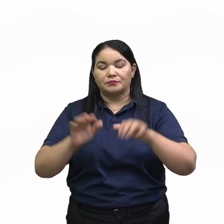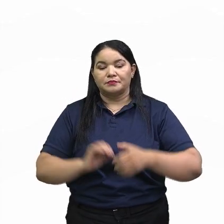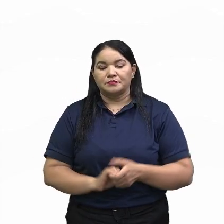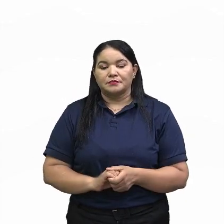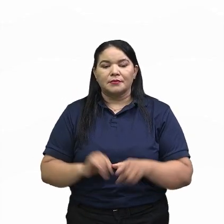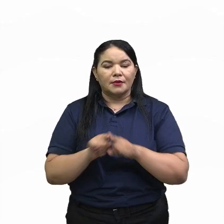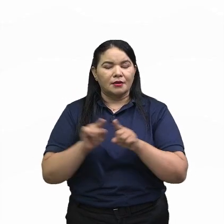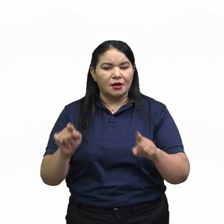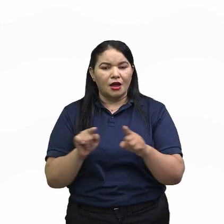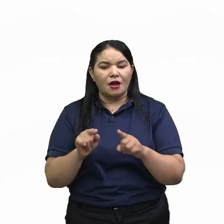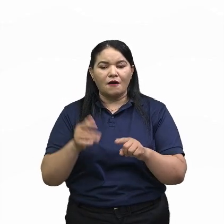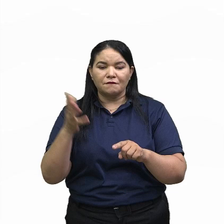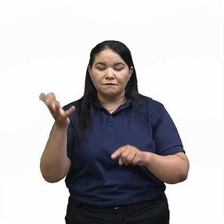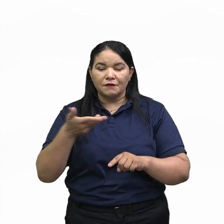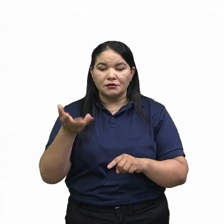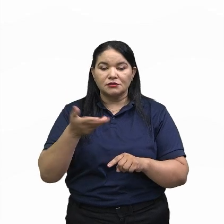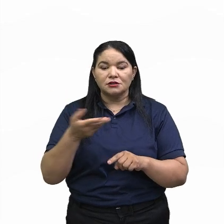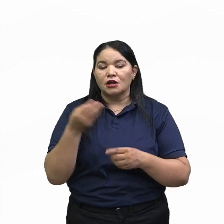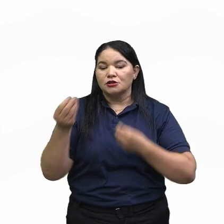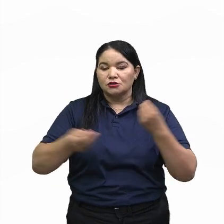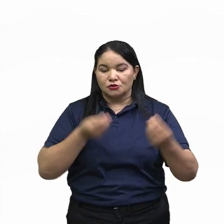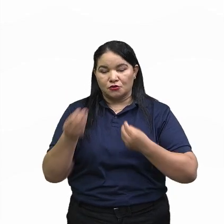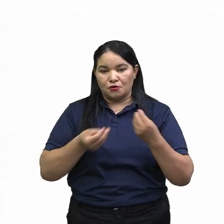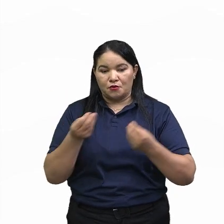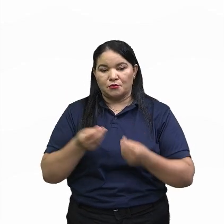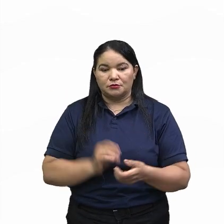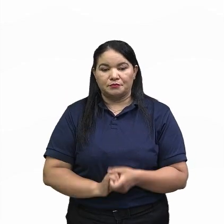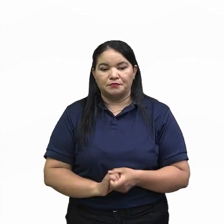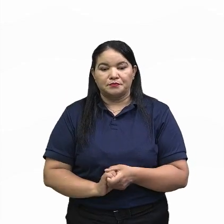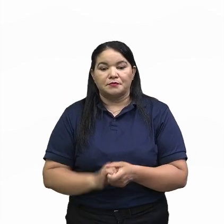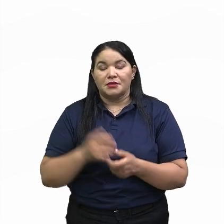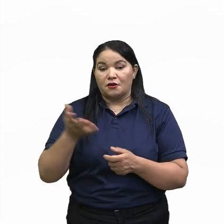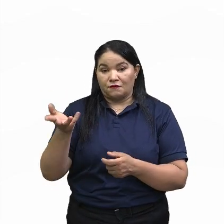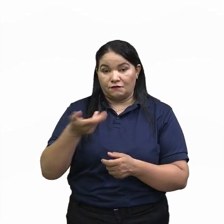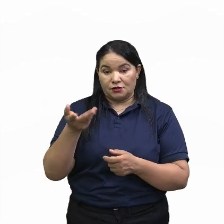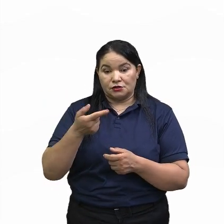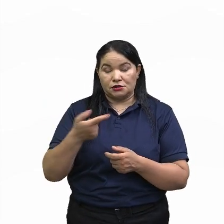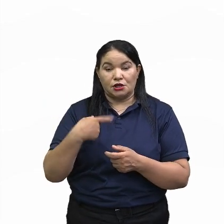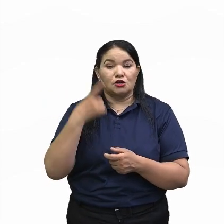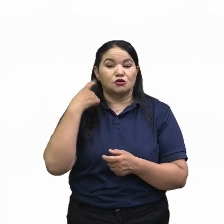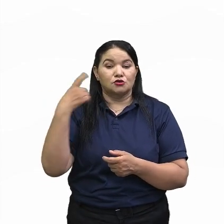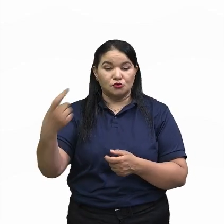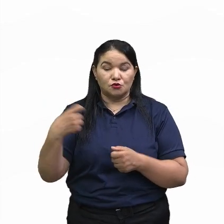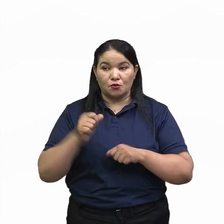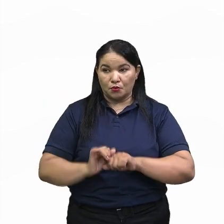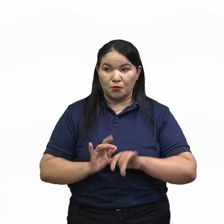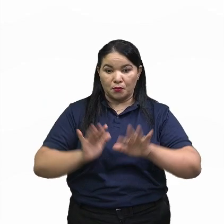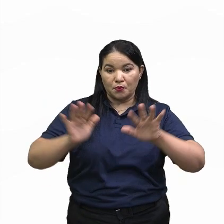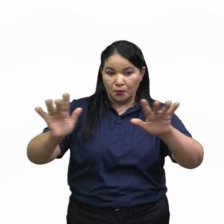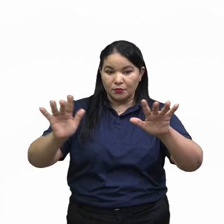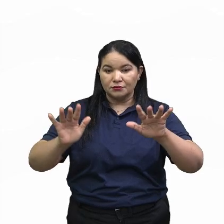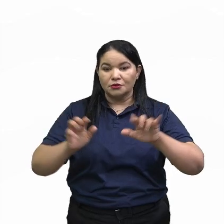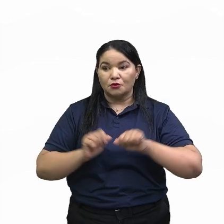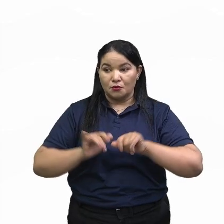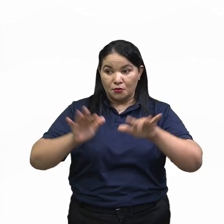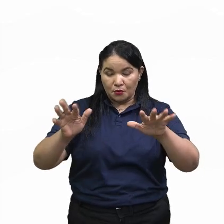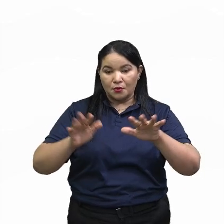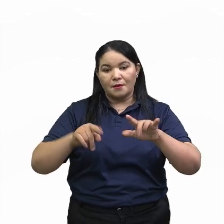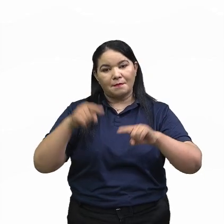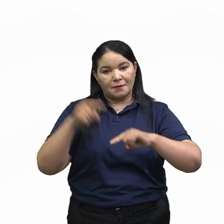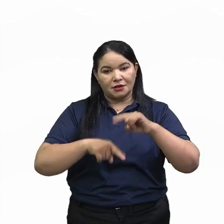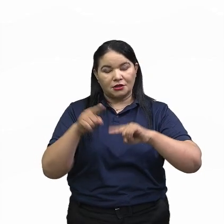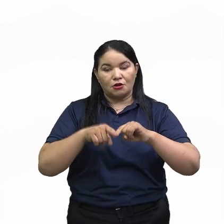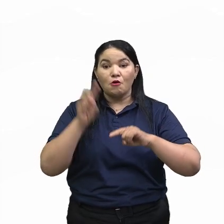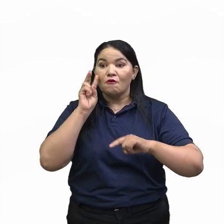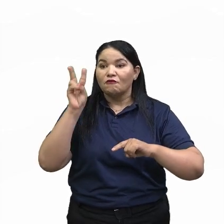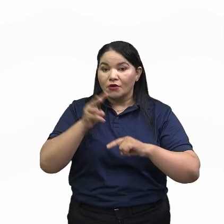é que é a velocidade nesses meios materiais? Como, por exemplo, velocidade do som no ar. O ar é um meio material, apesar da gente